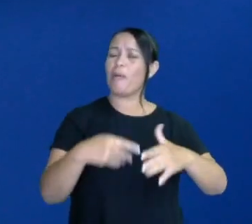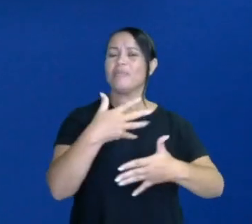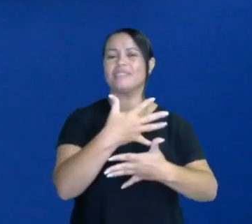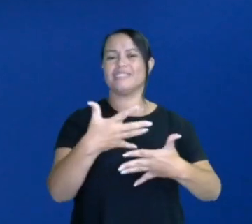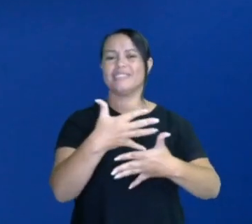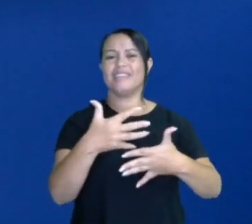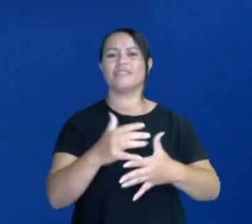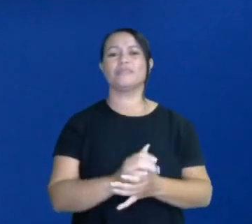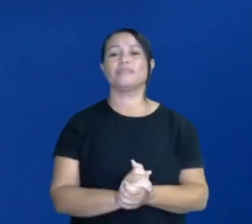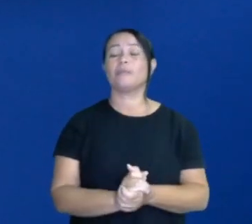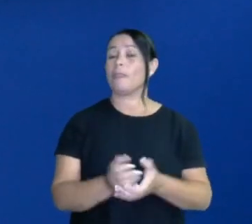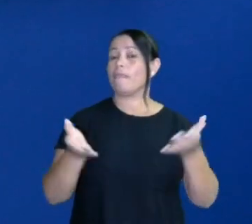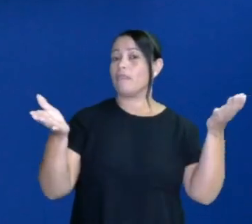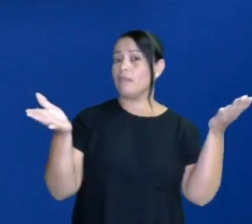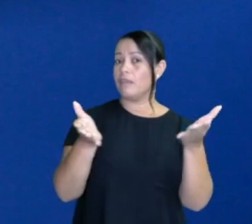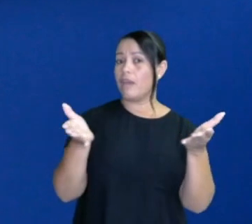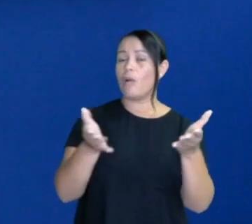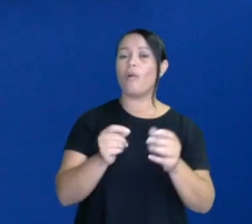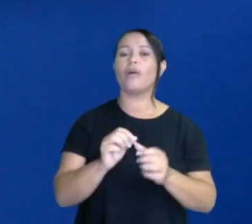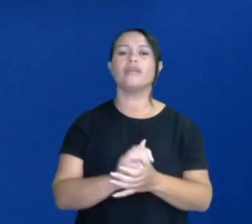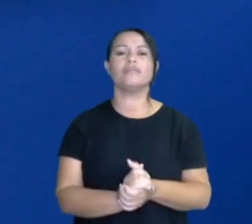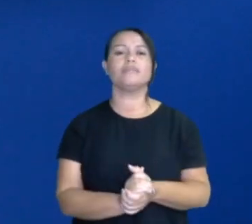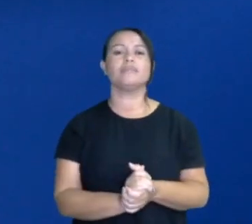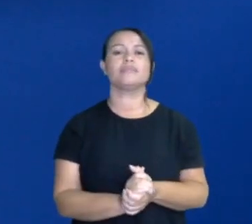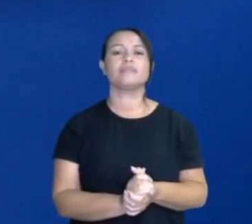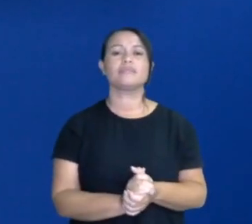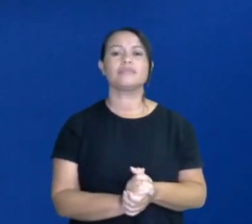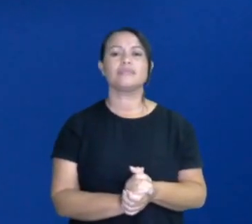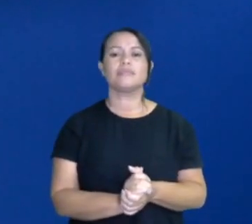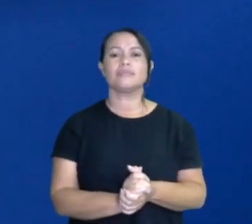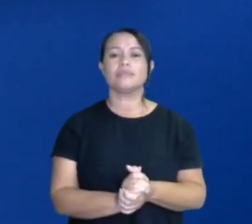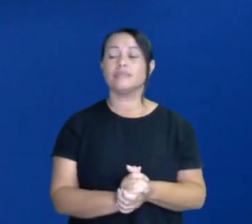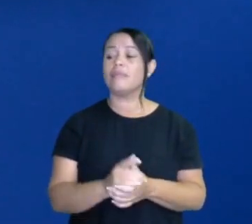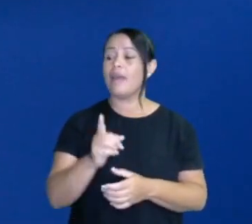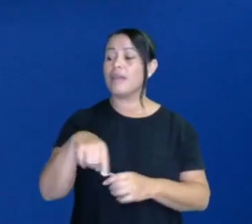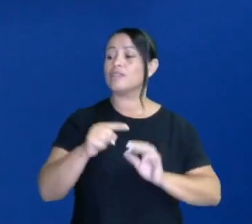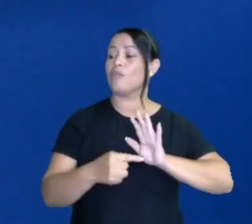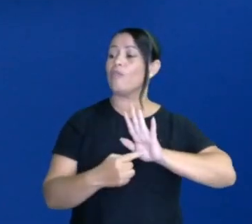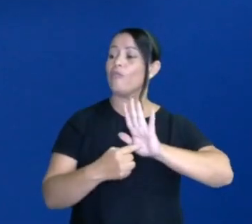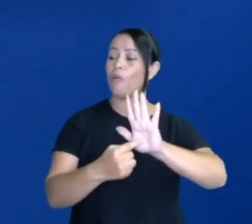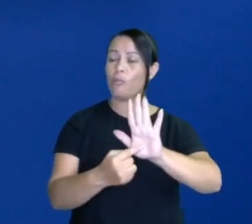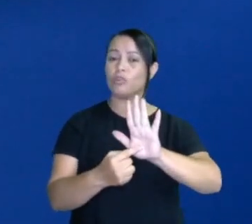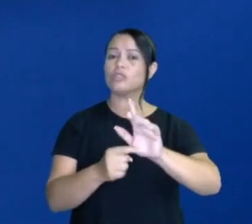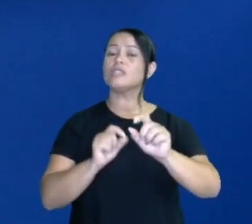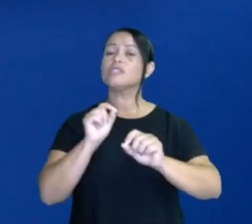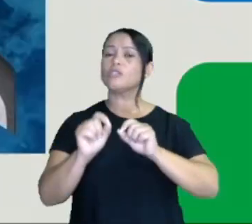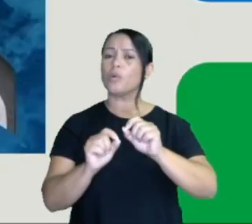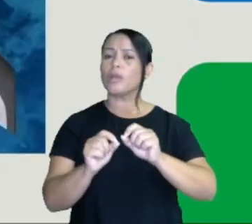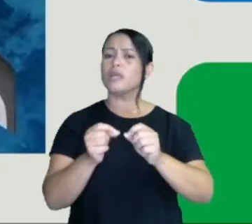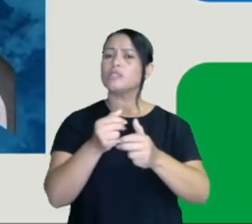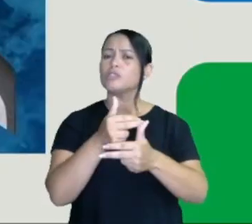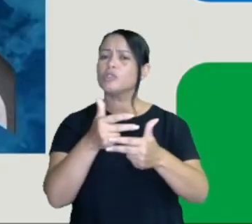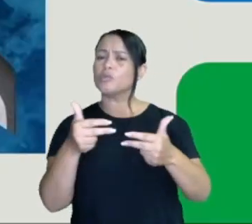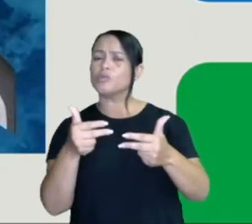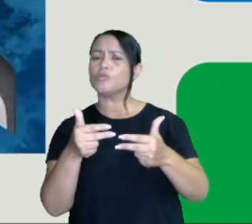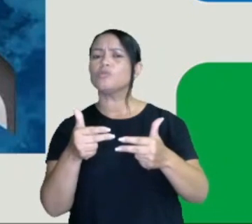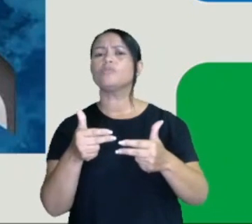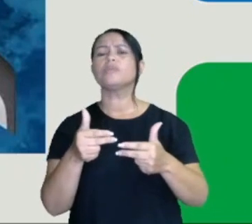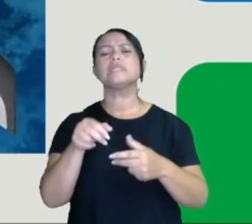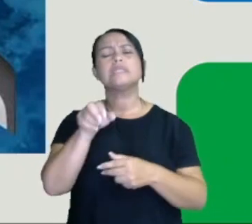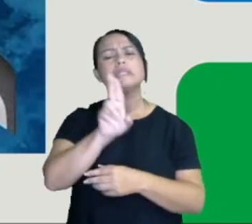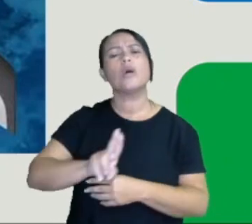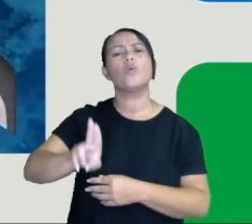vivemos. E agora, esses aqui são os instrumentos que